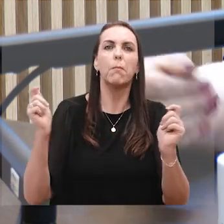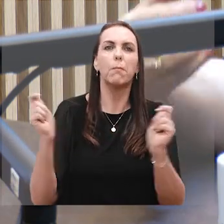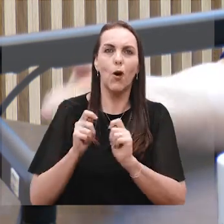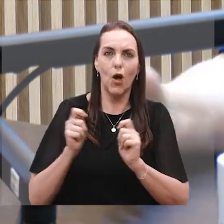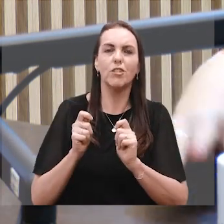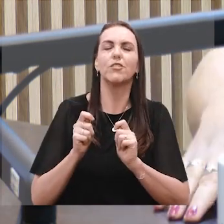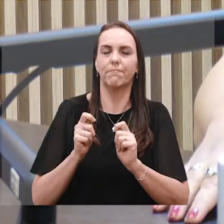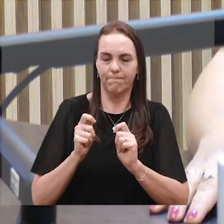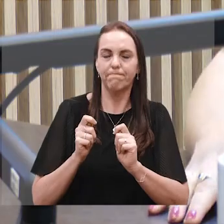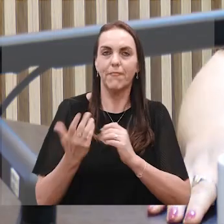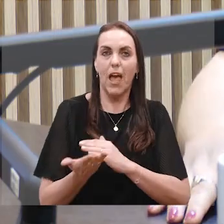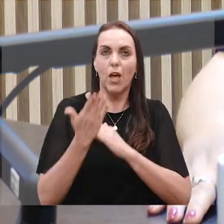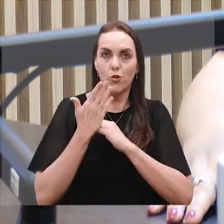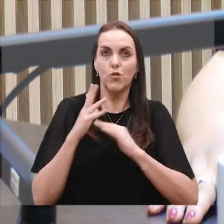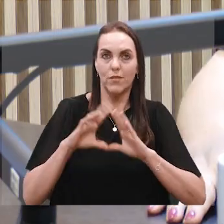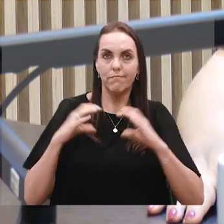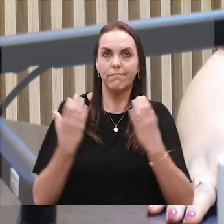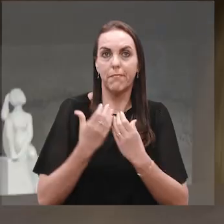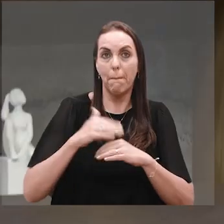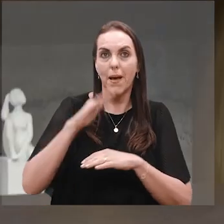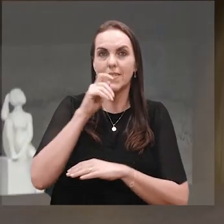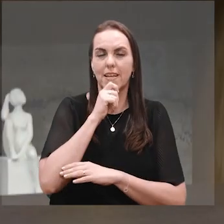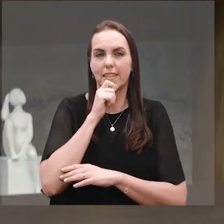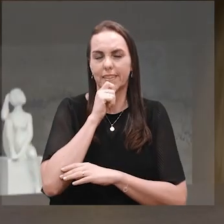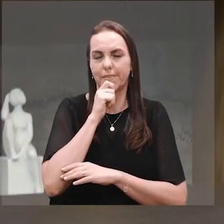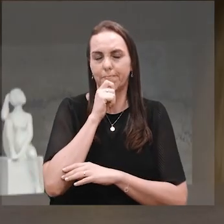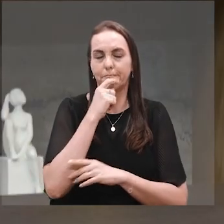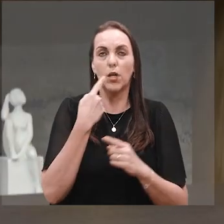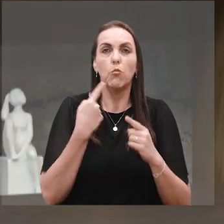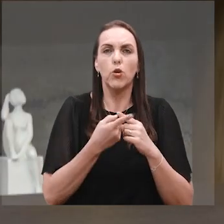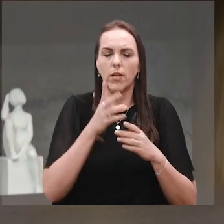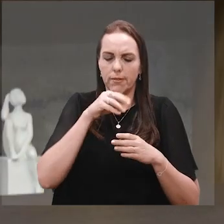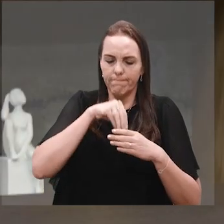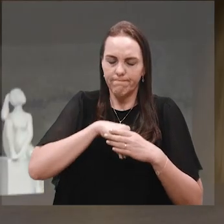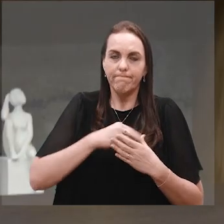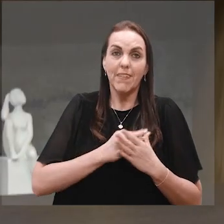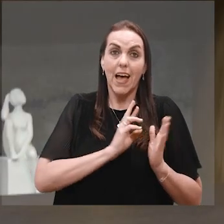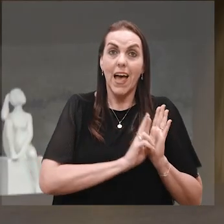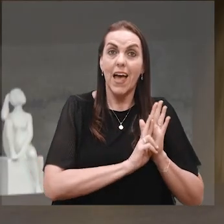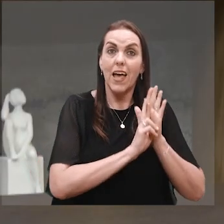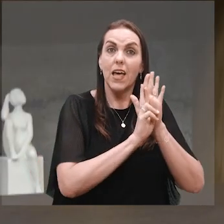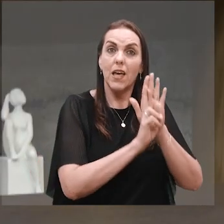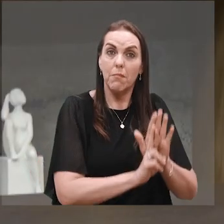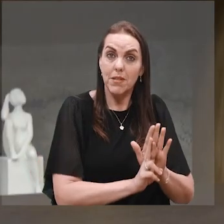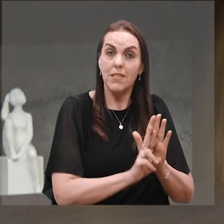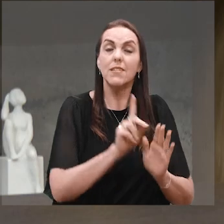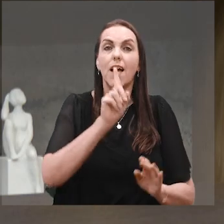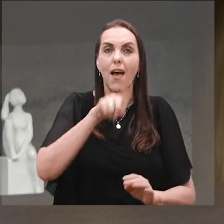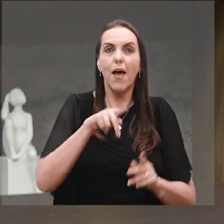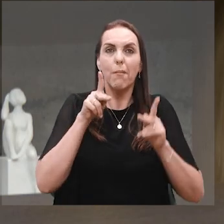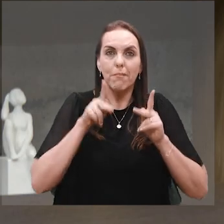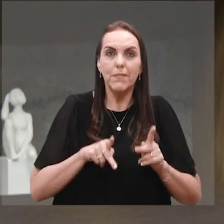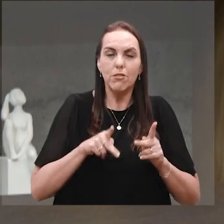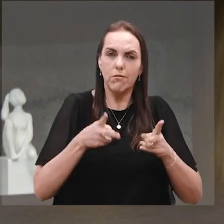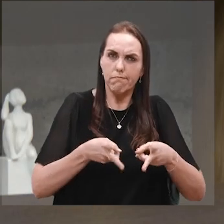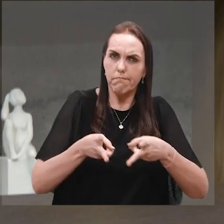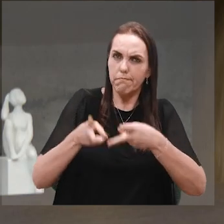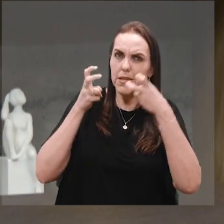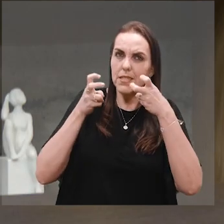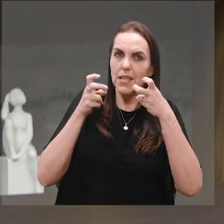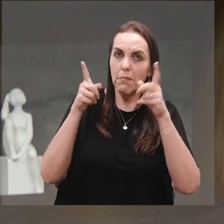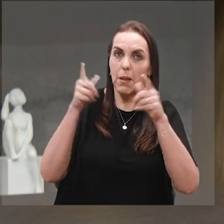vida e nos ajudar mais ainda. É que a essência da representatividade é essa. As pessoas enxergam